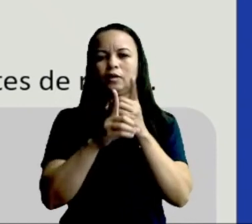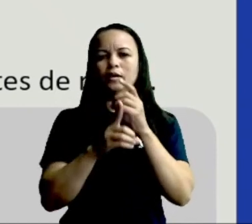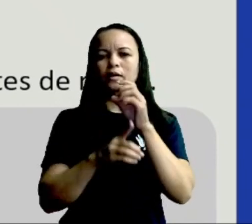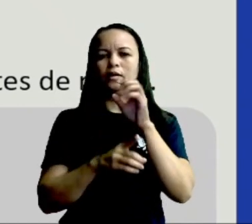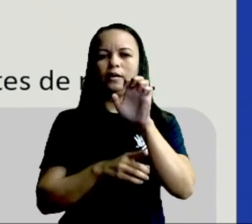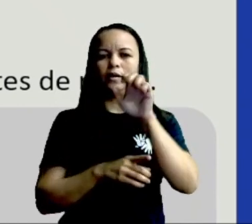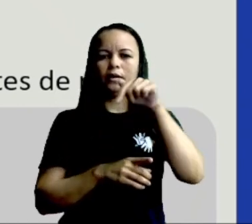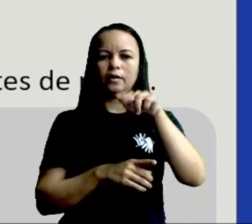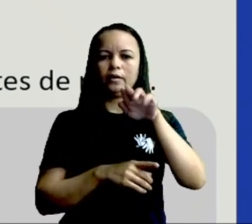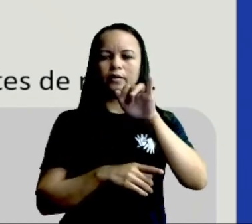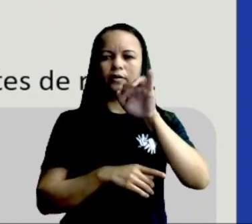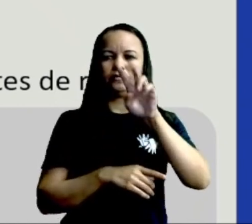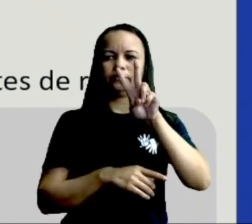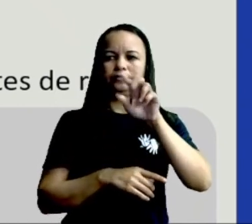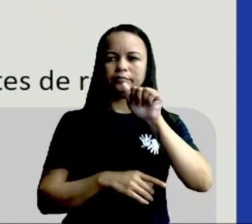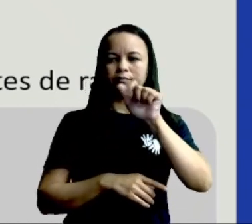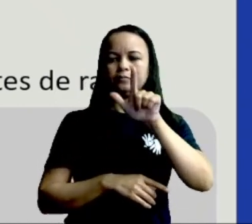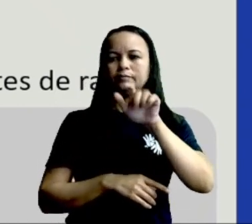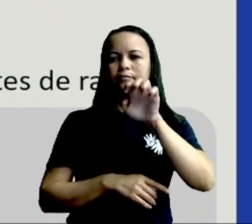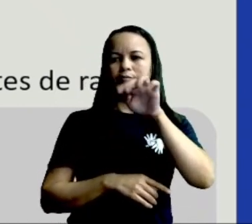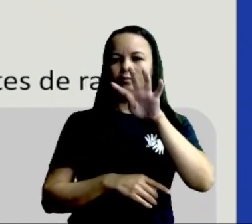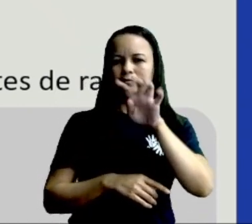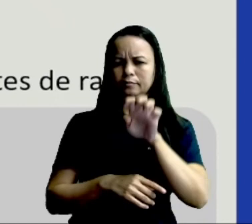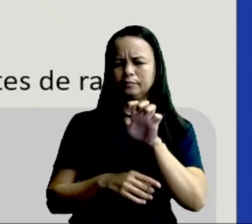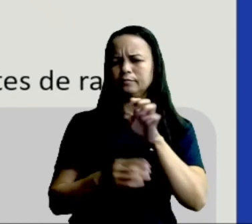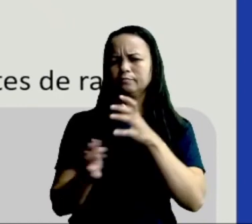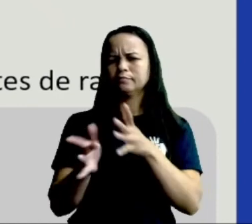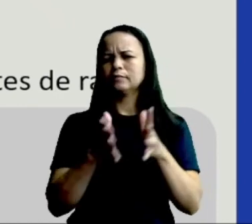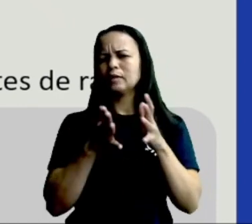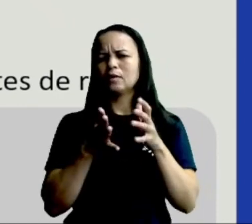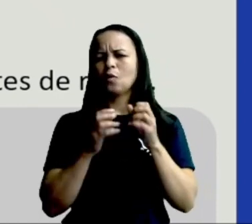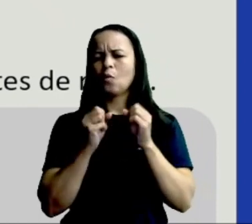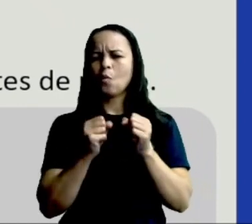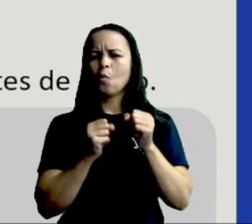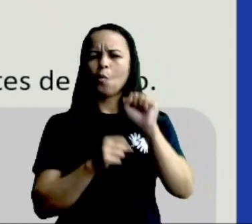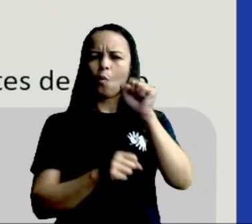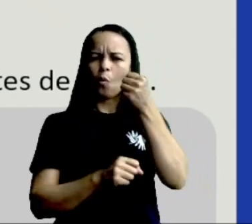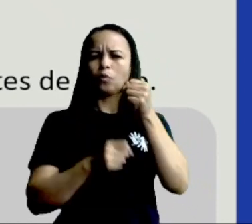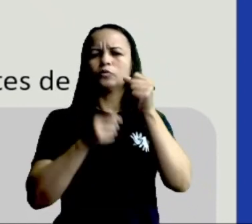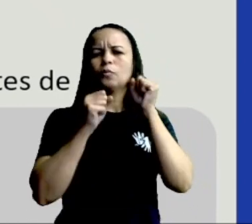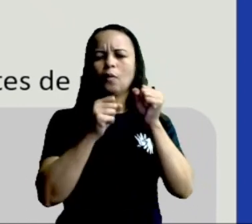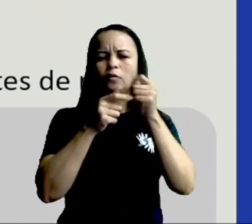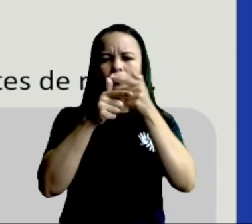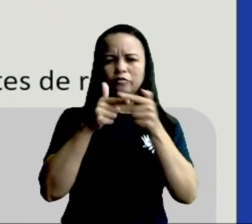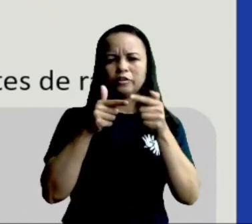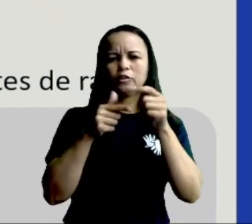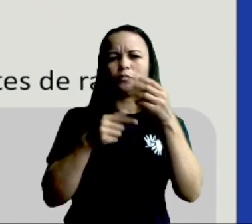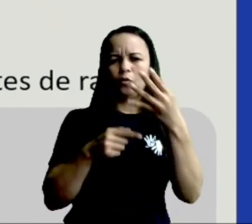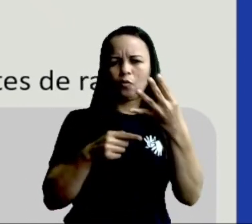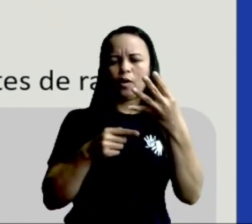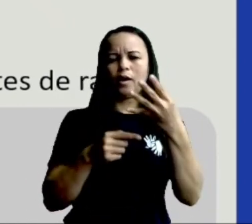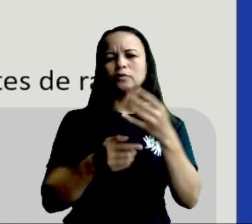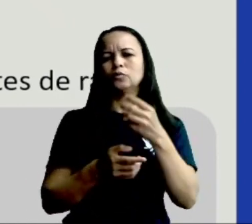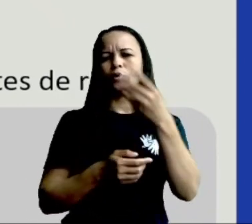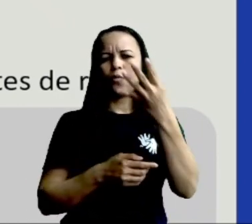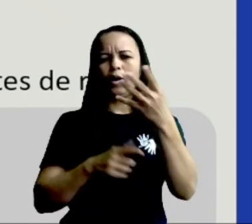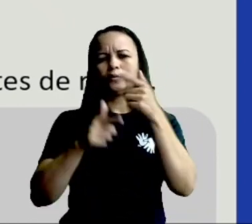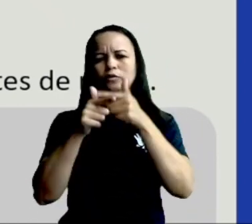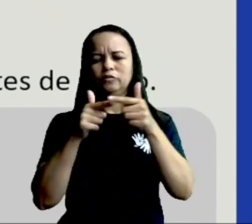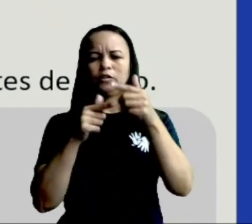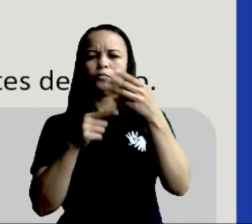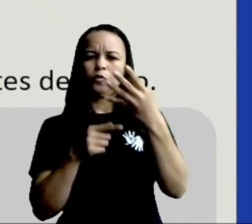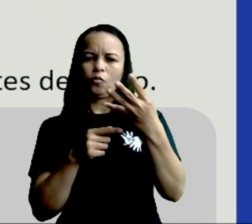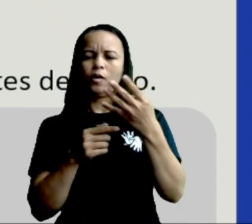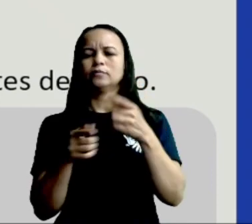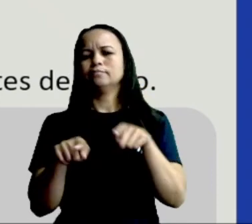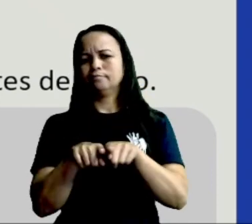Então, 4 não pode ser dividido por 4. E 8 também não pode ser dividido por 4. Então, 4 dividido por 4,